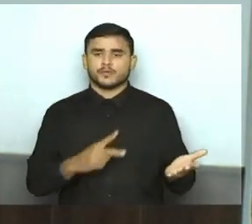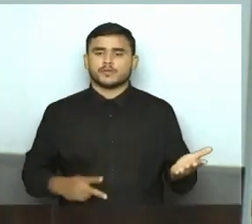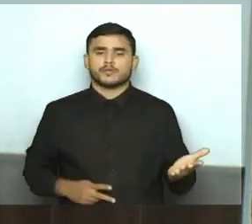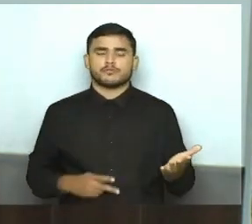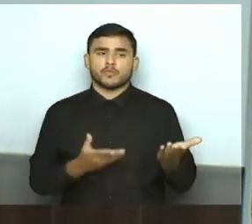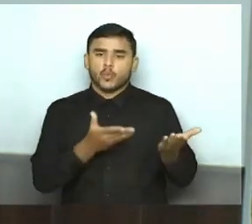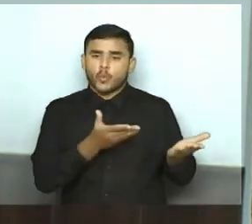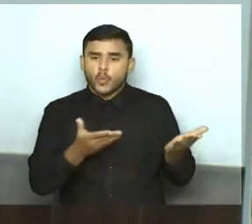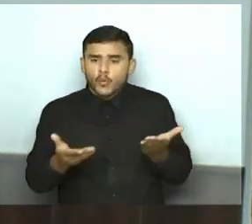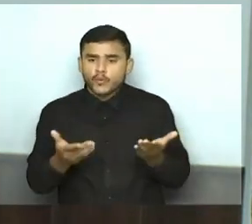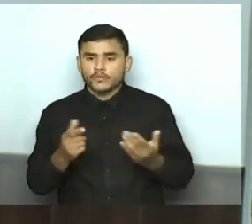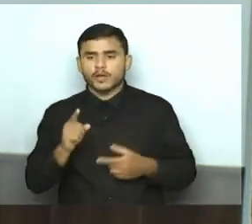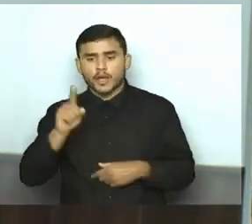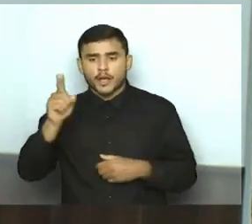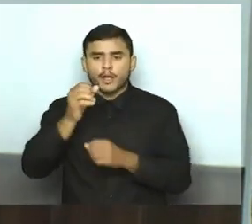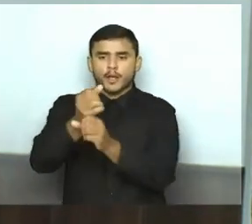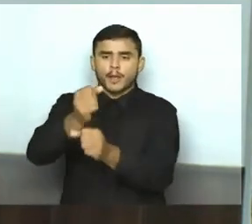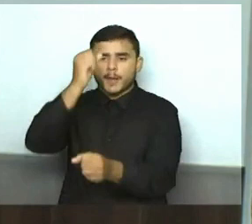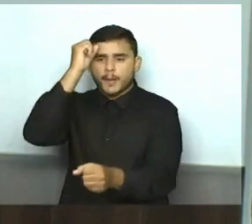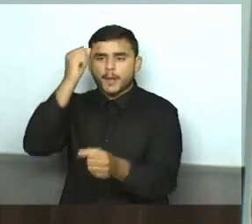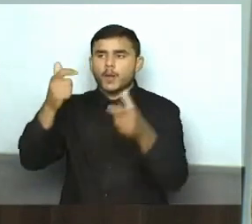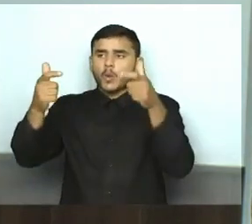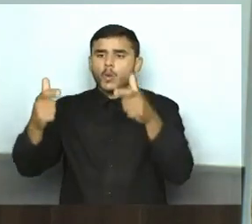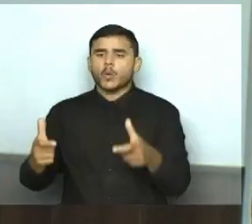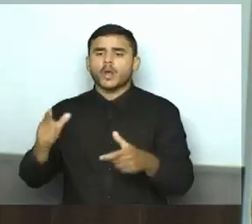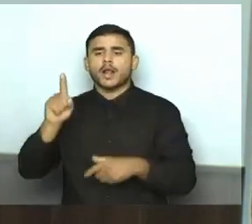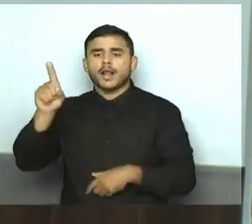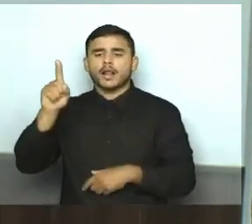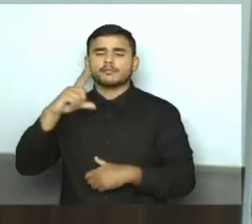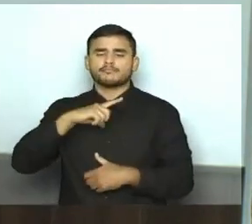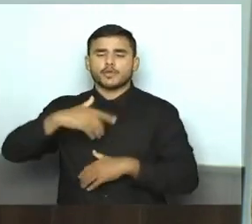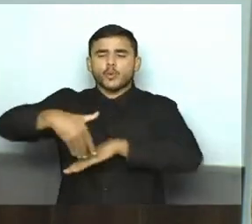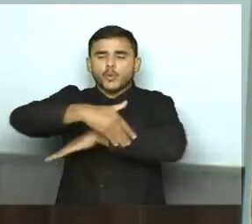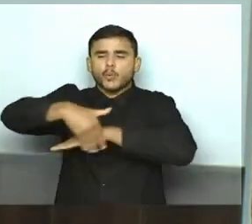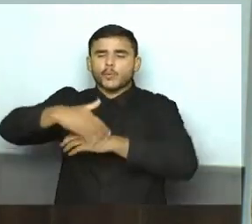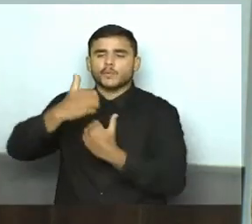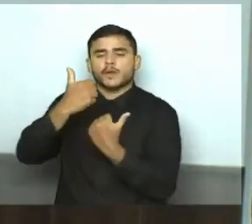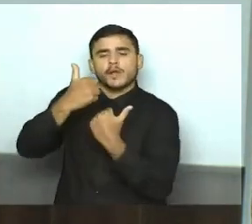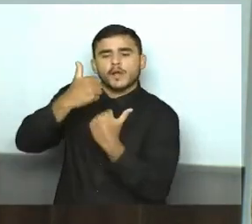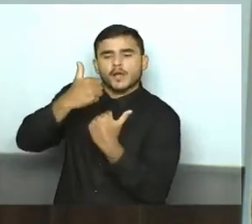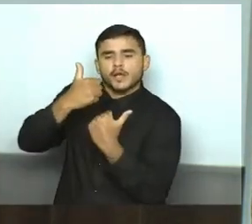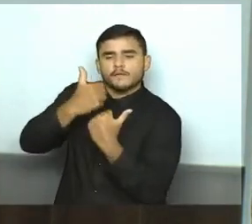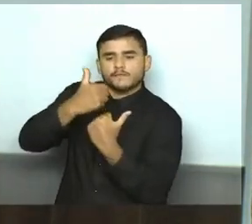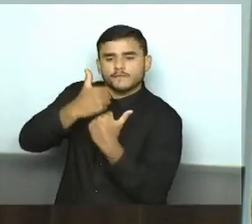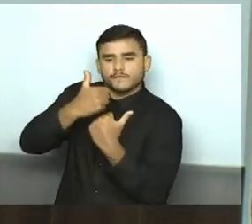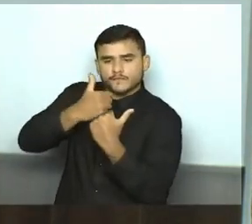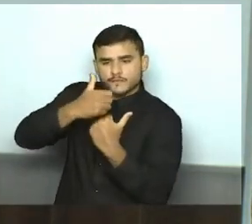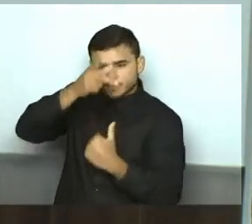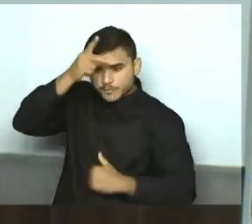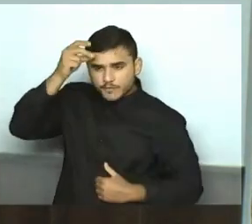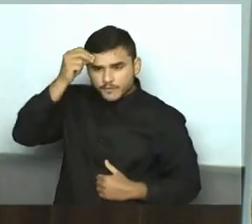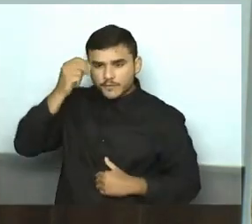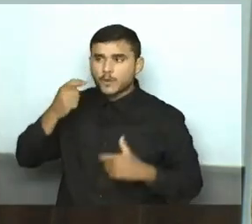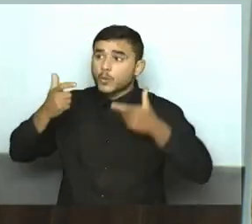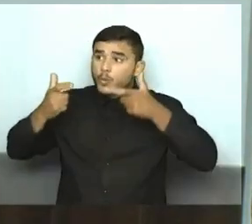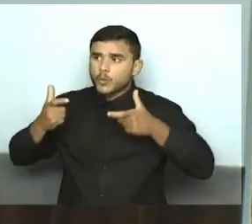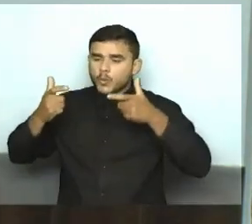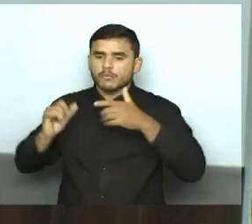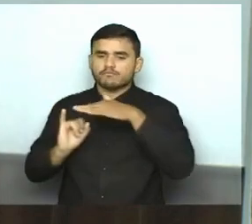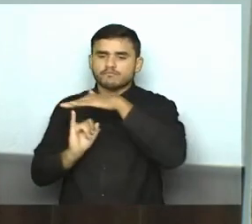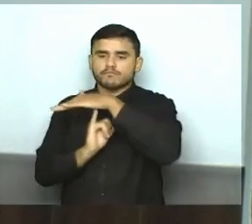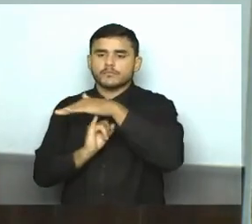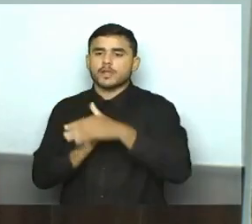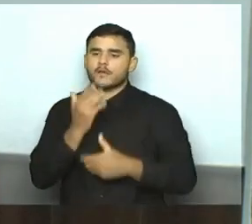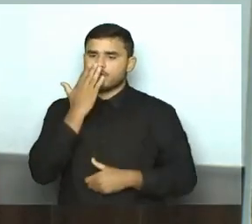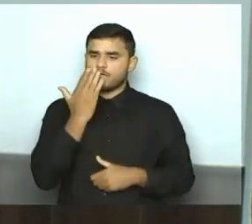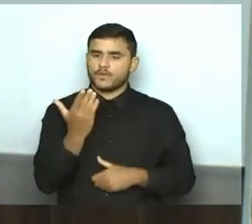de Iracema, em frente ao gabinete da vice-prefeitura, para que a gente tivesse esse momento, que é um momento de celebração, vereador Adail, que, de novo, é